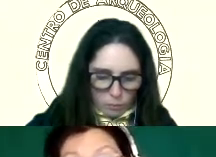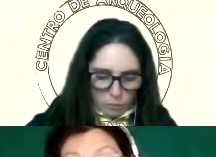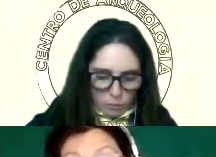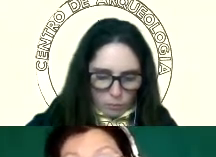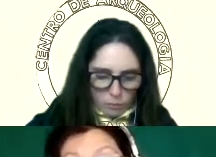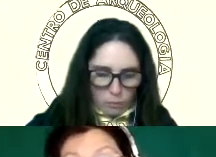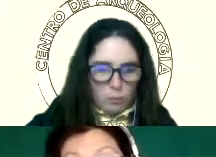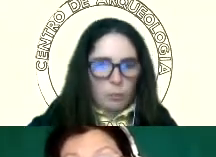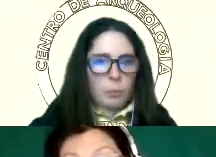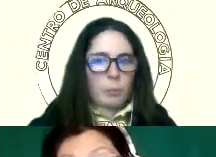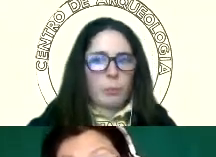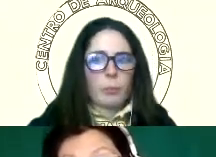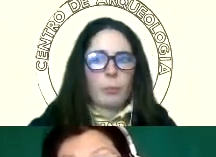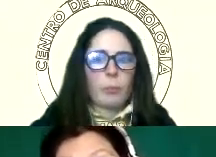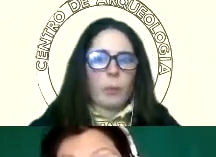eu,